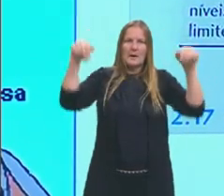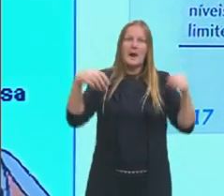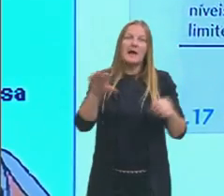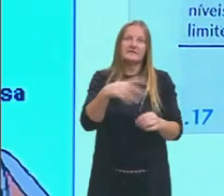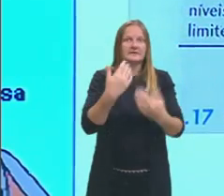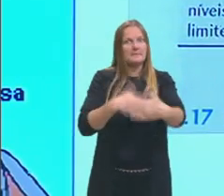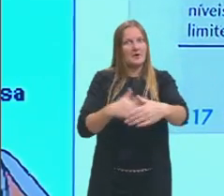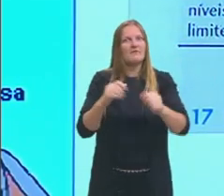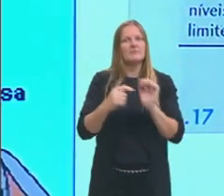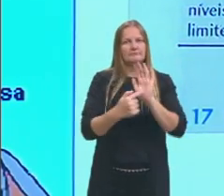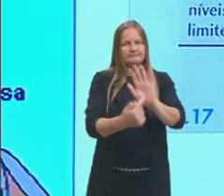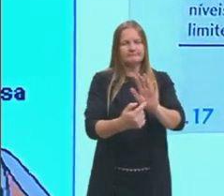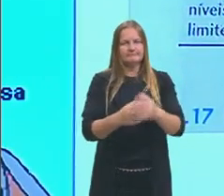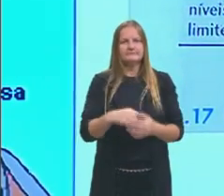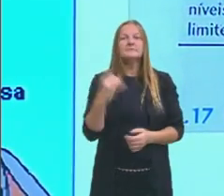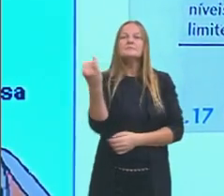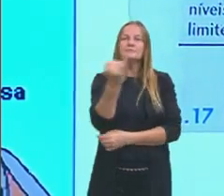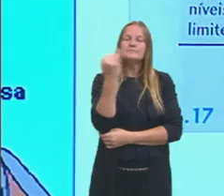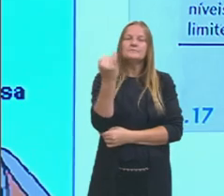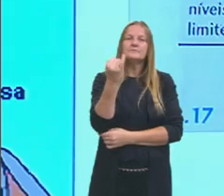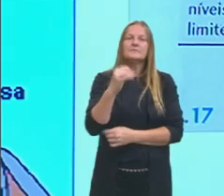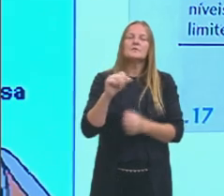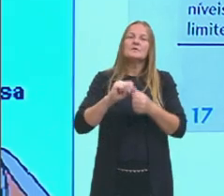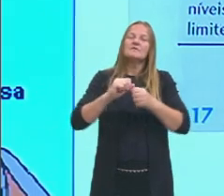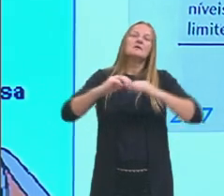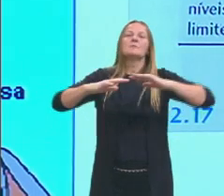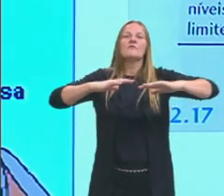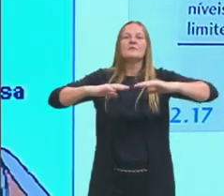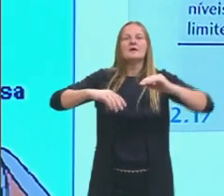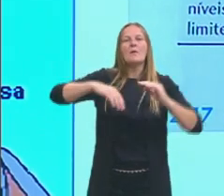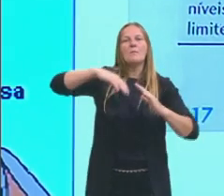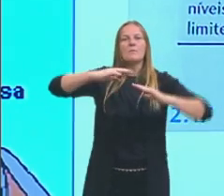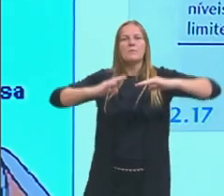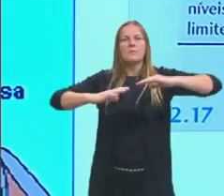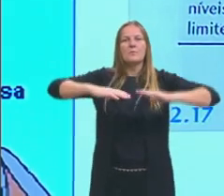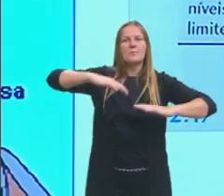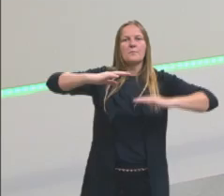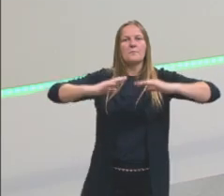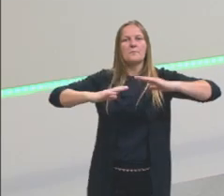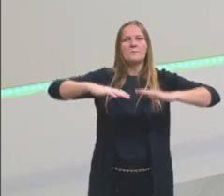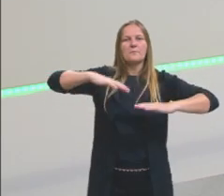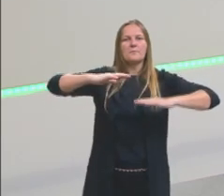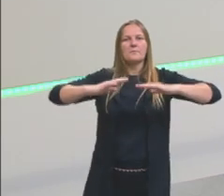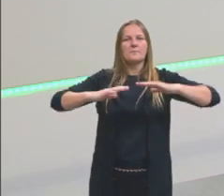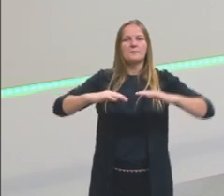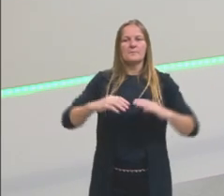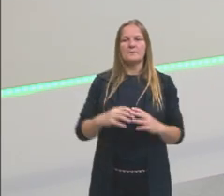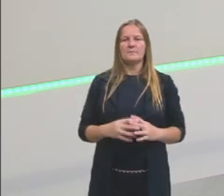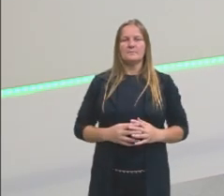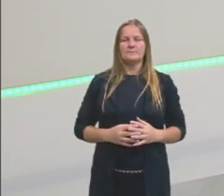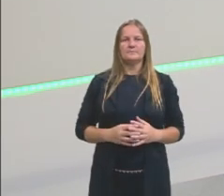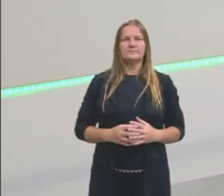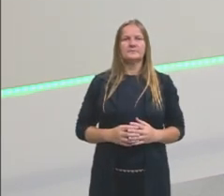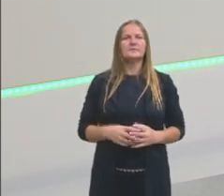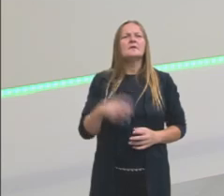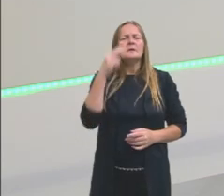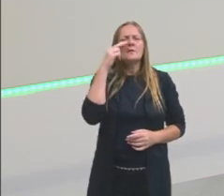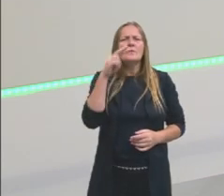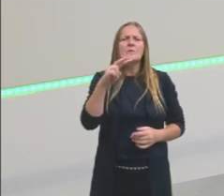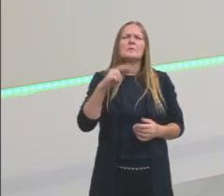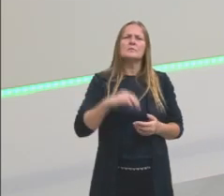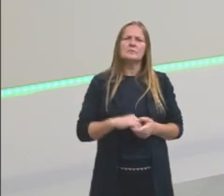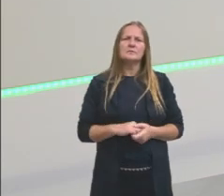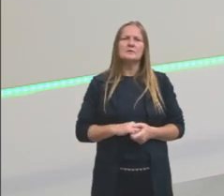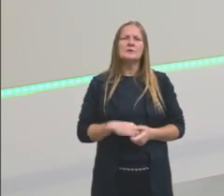provinha tá a gurizada mas é importante o que que faz movimentar é justamente essas células de convecção tá olha aqui ó